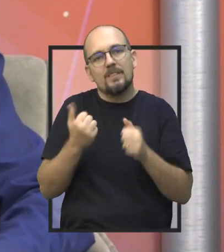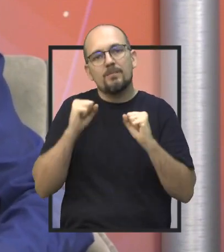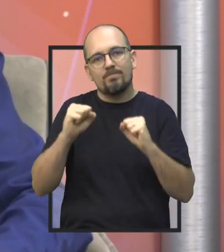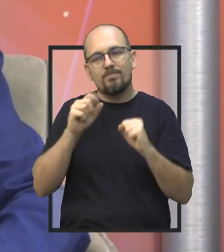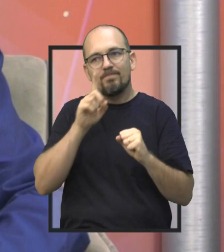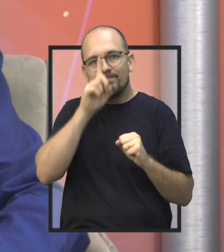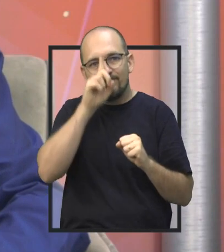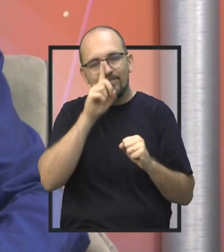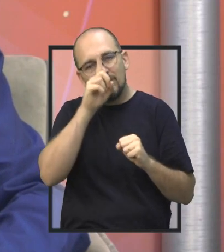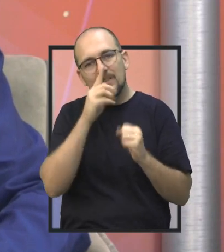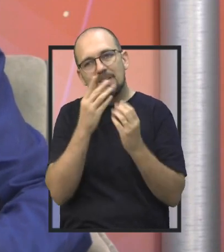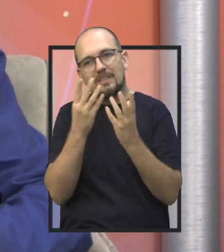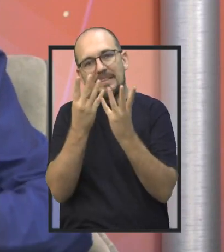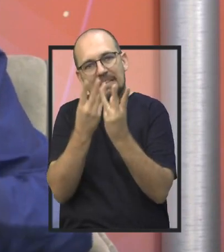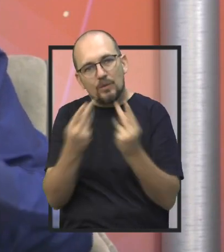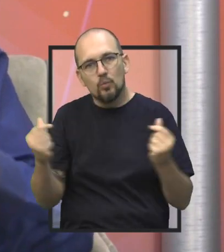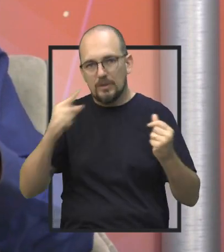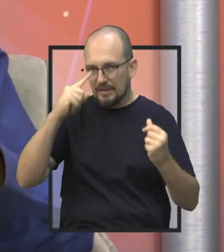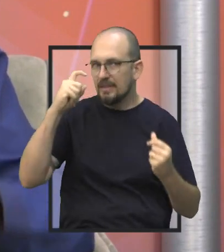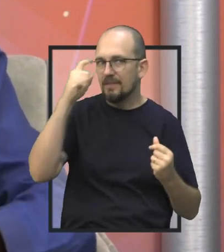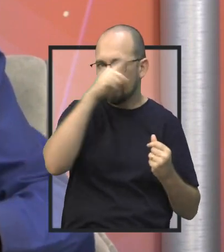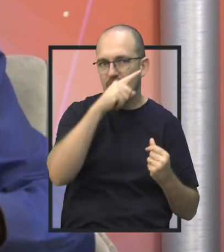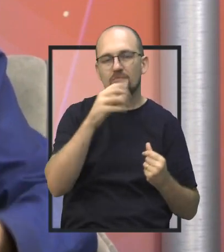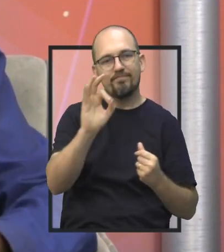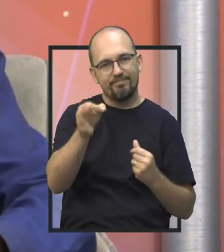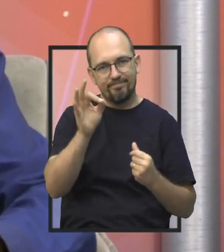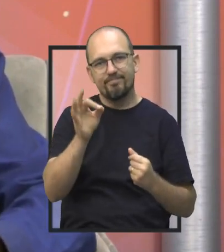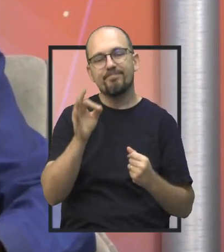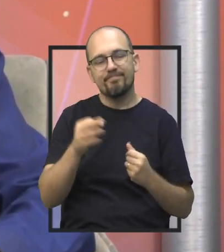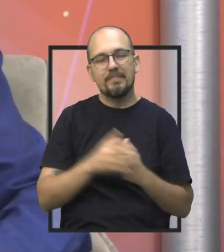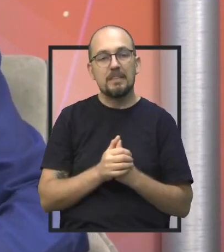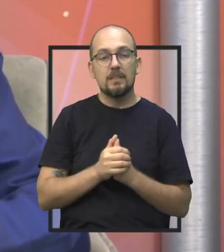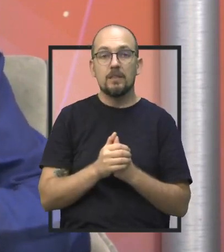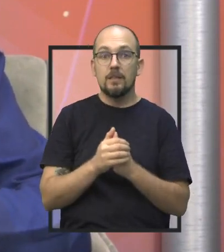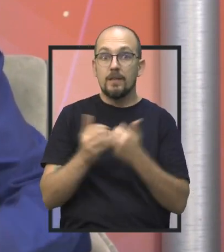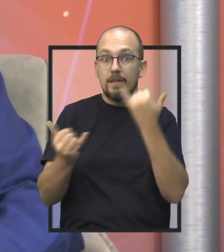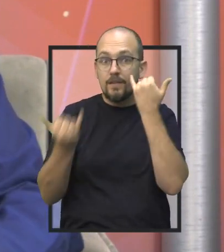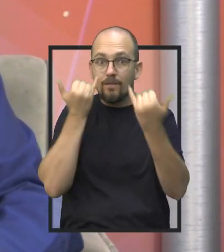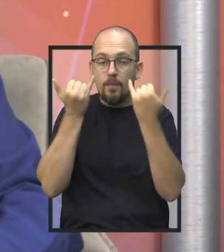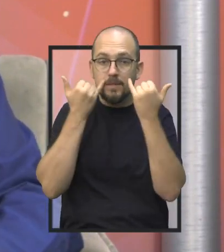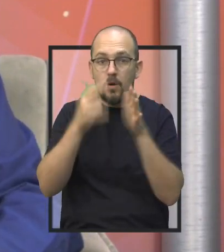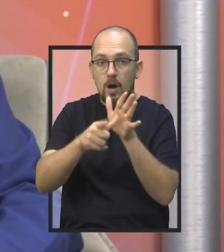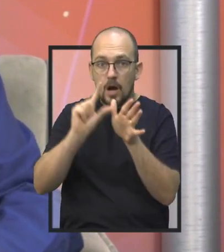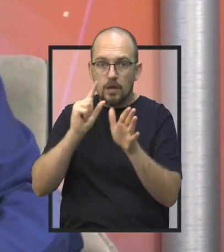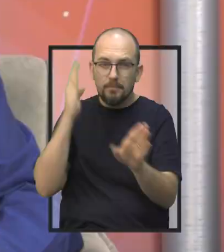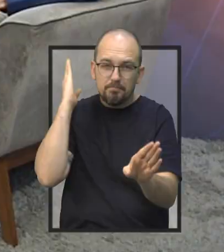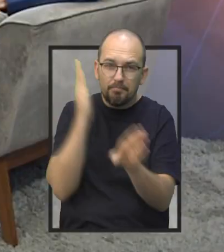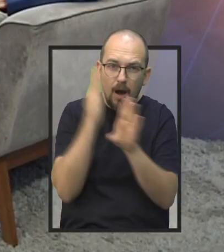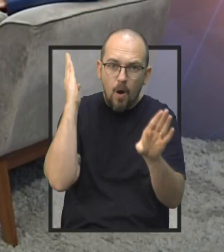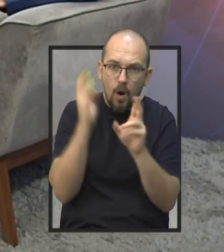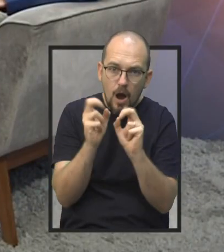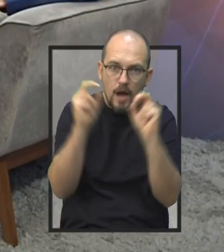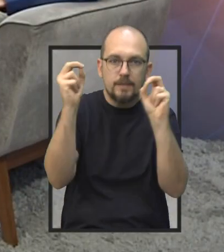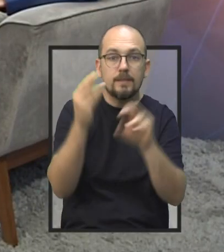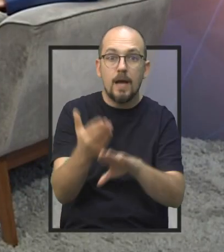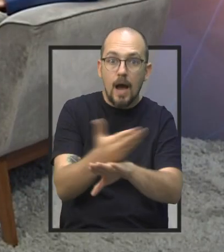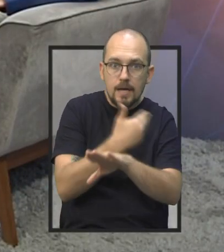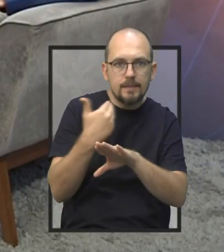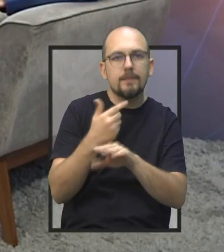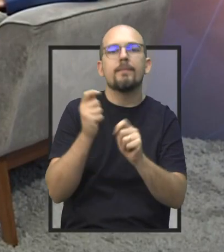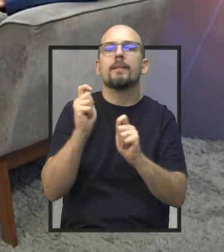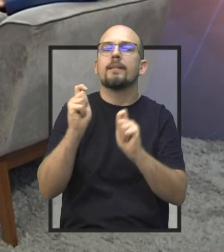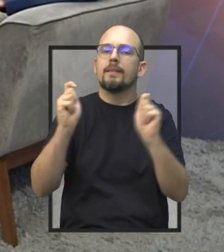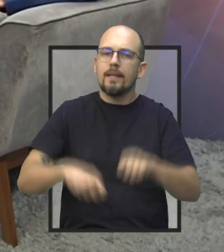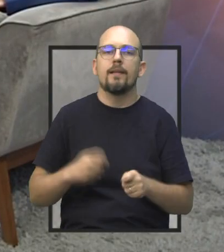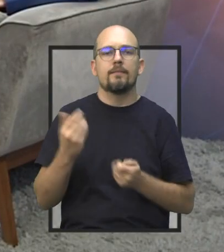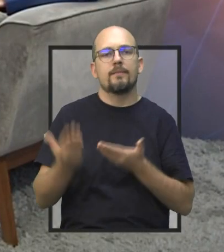paciente. Então é fundamental a gente ter as informações para ter o diagnóstico precoce. Muito bem.